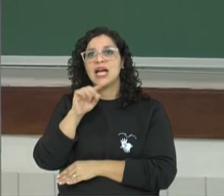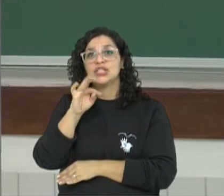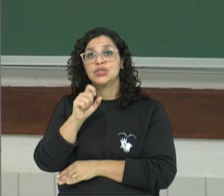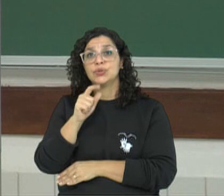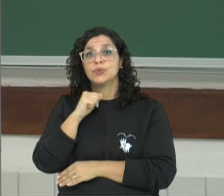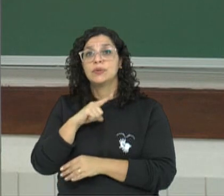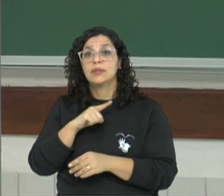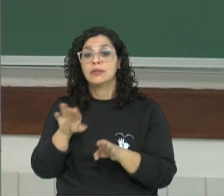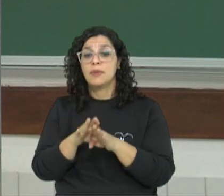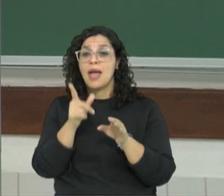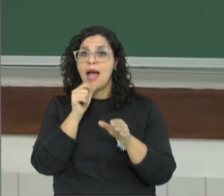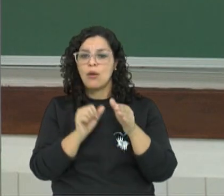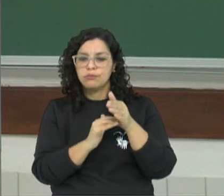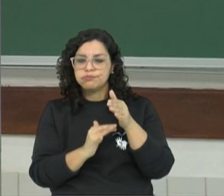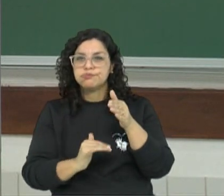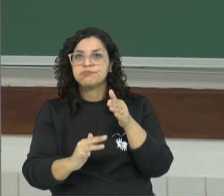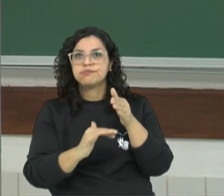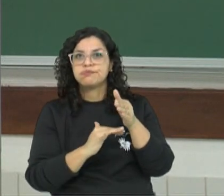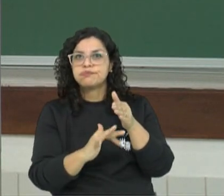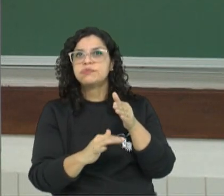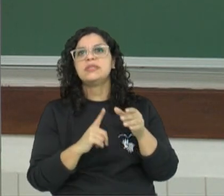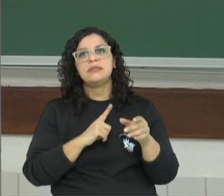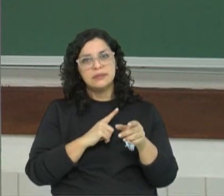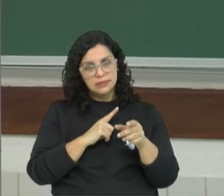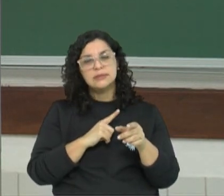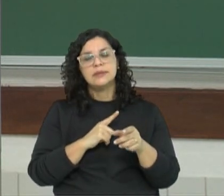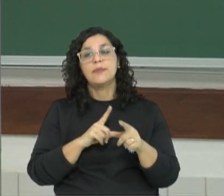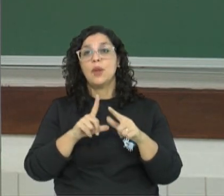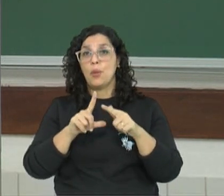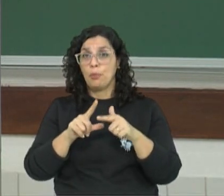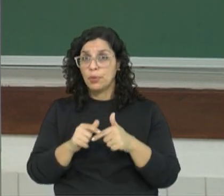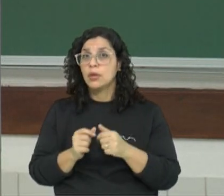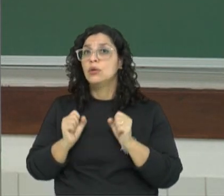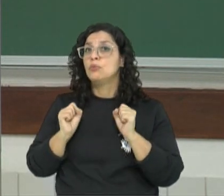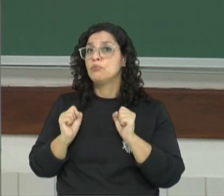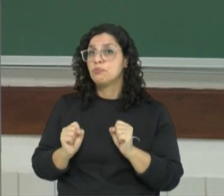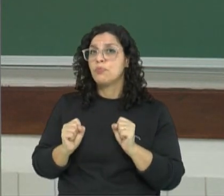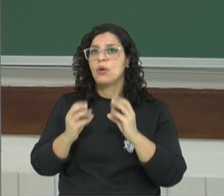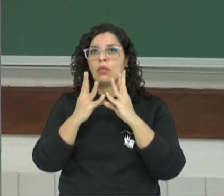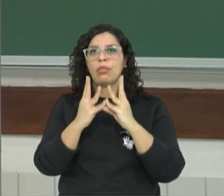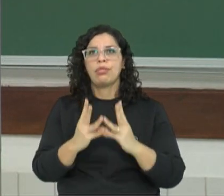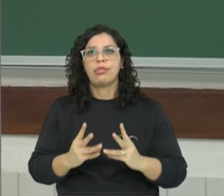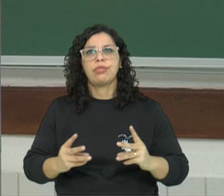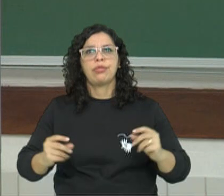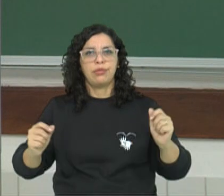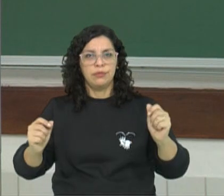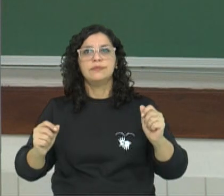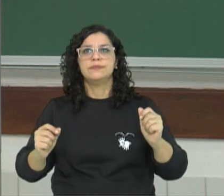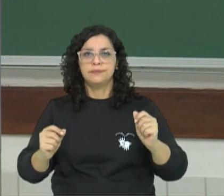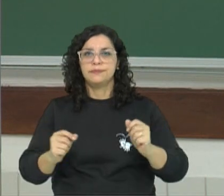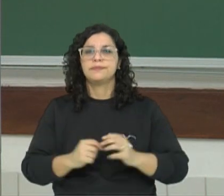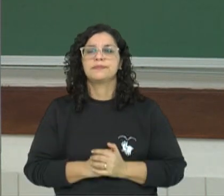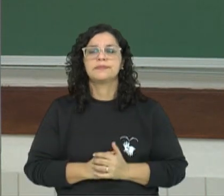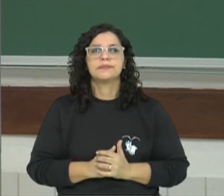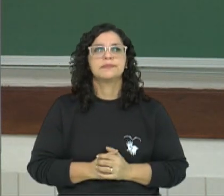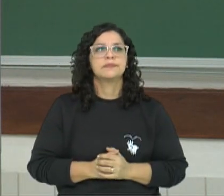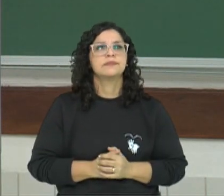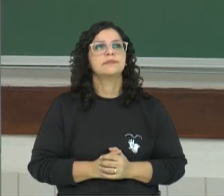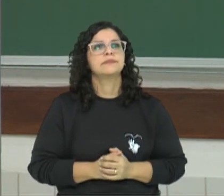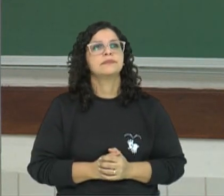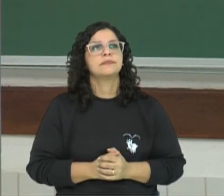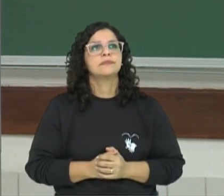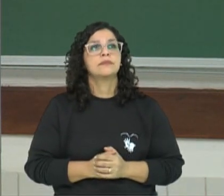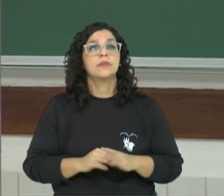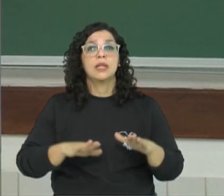uma maior superfície de água ali envolvida ali e, consequentemente, existe um maior poder de penetração dessa água ali.